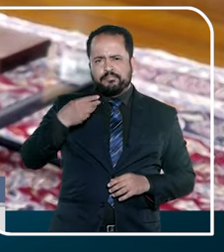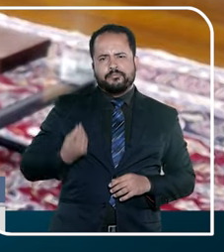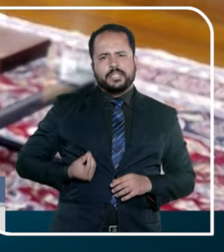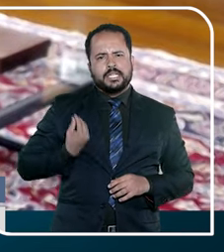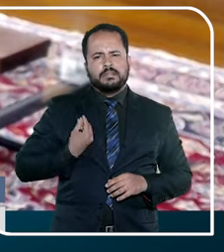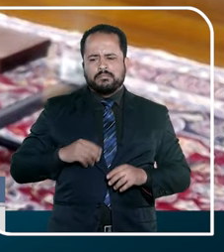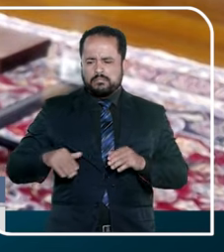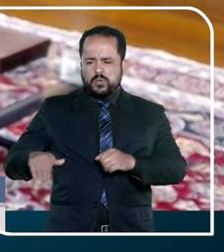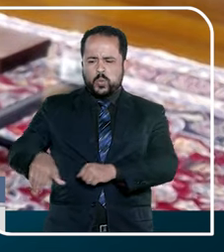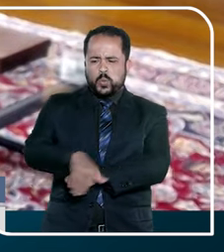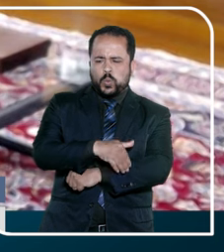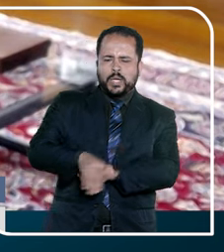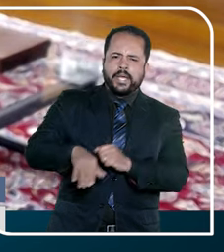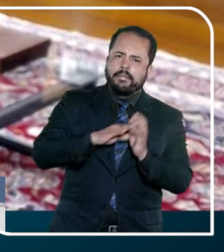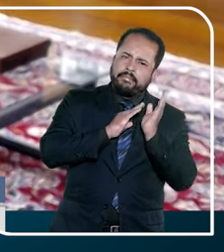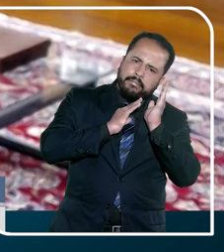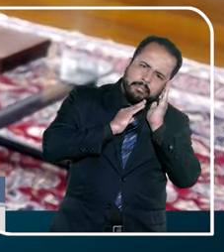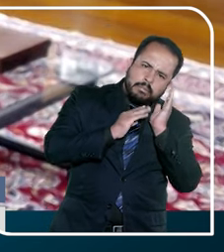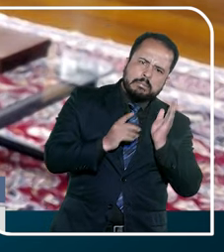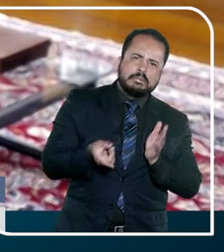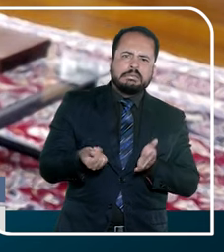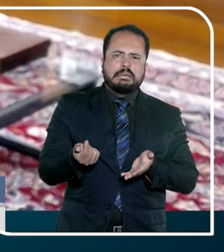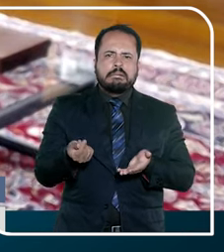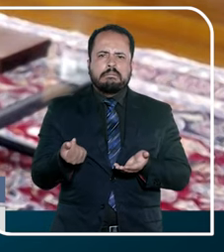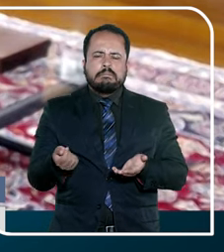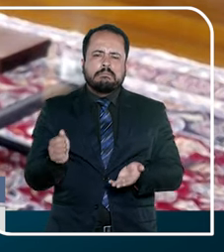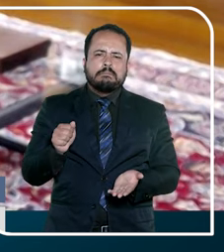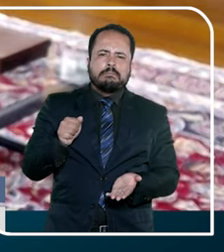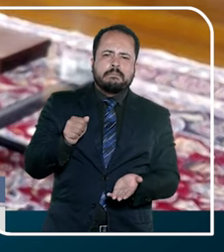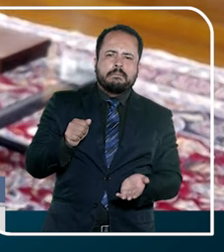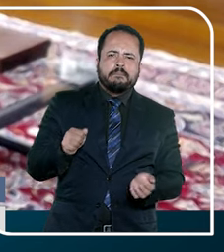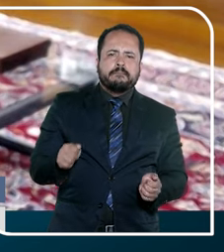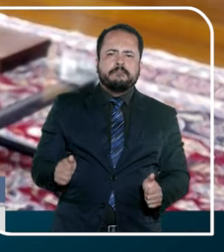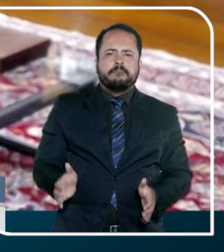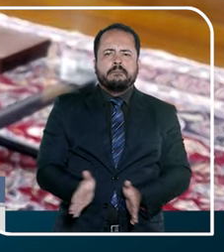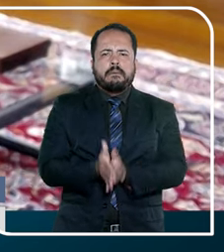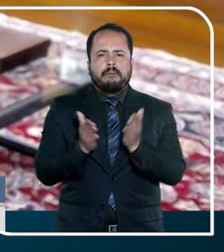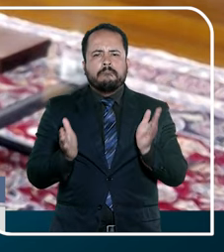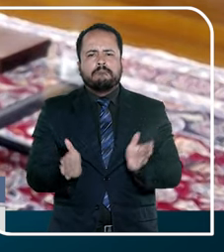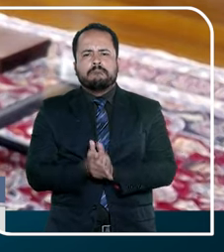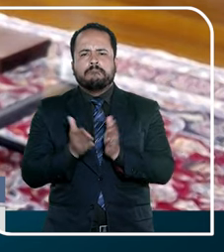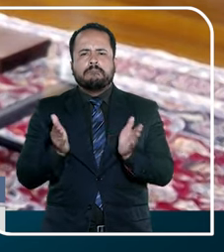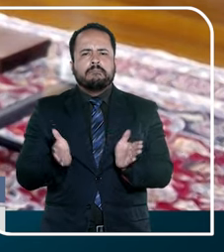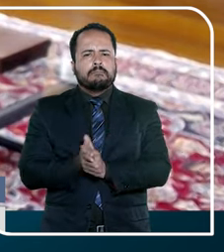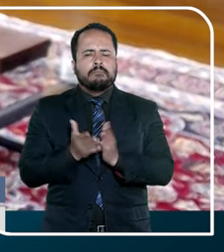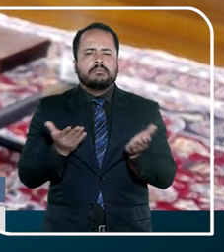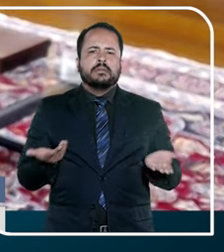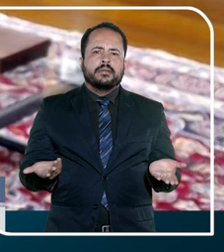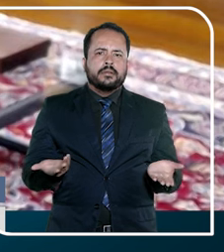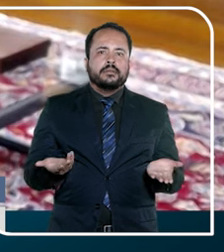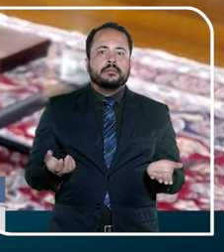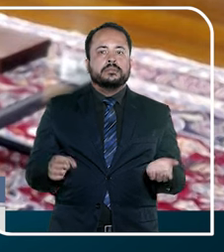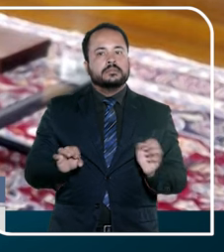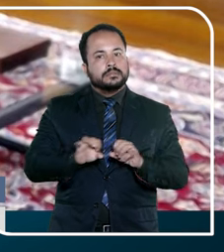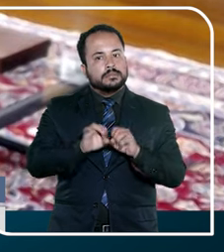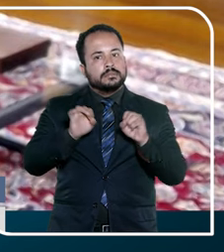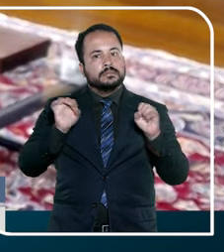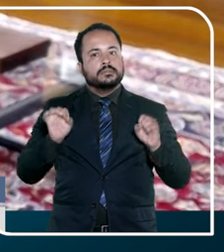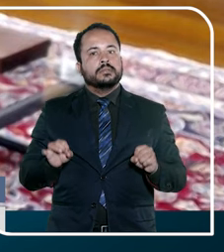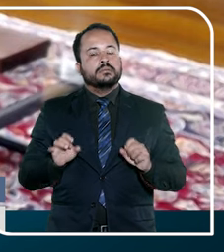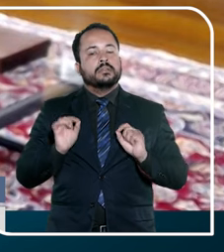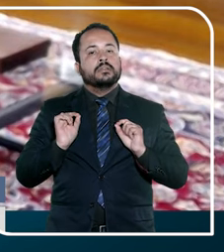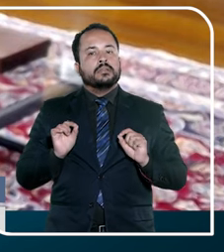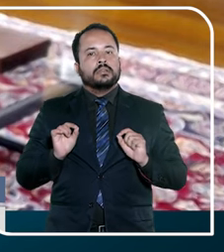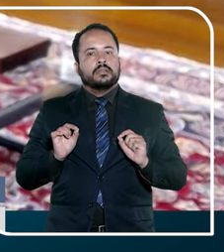numa situação de miséria o Rigor do sistema é muito maior eh nós costumamos até Como